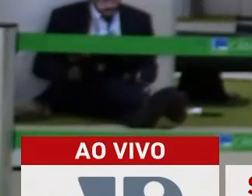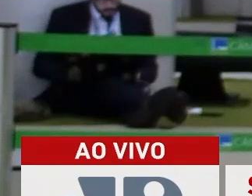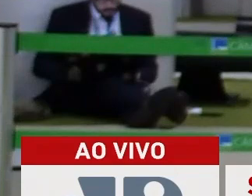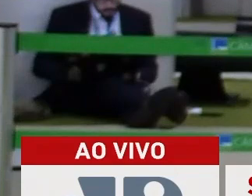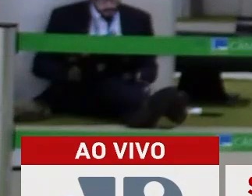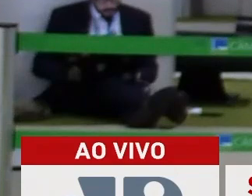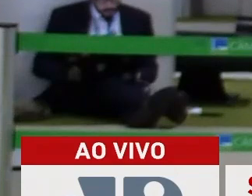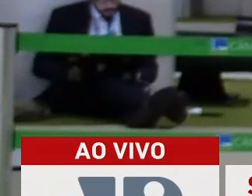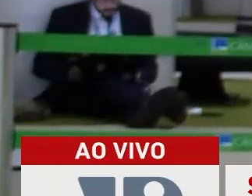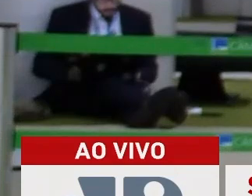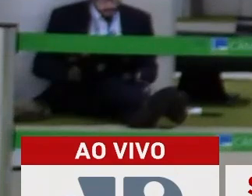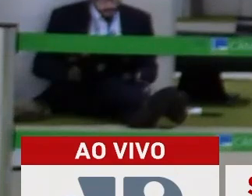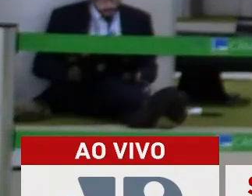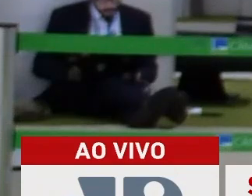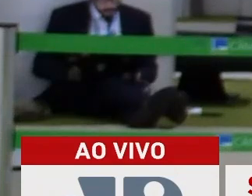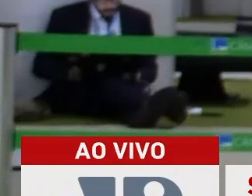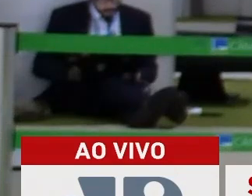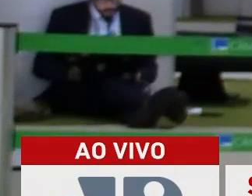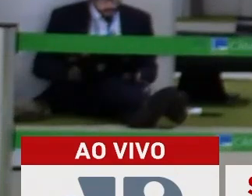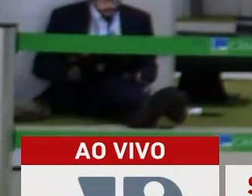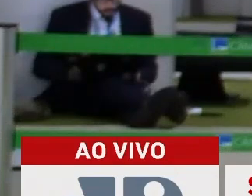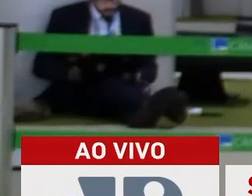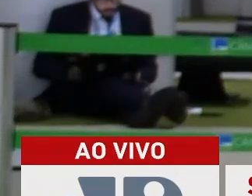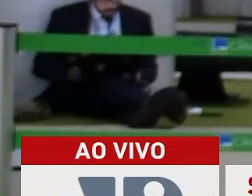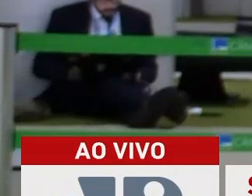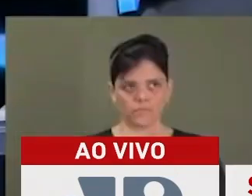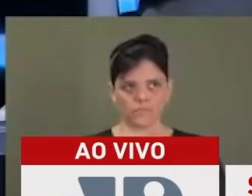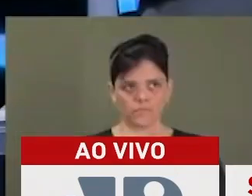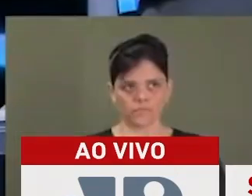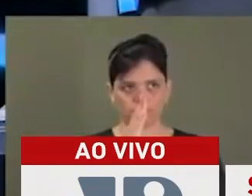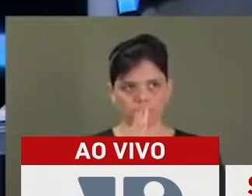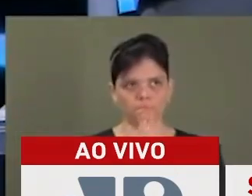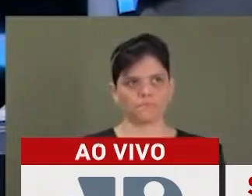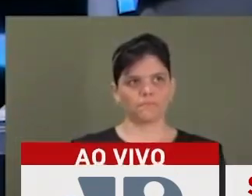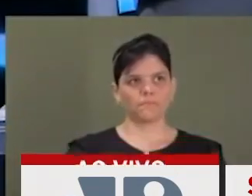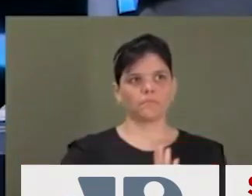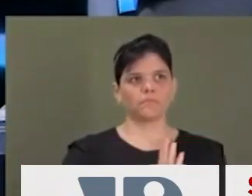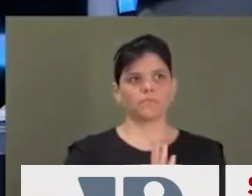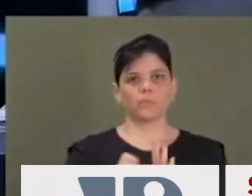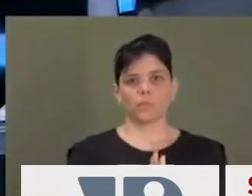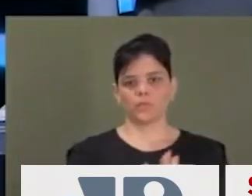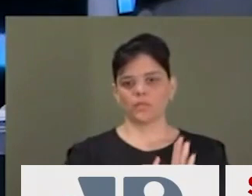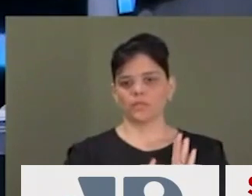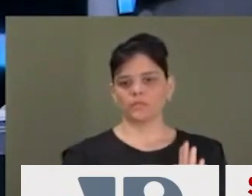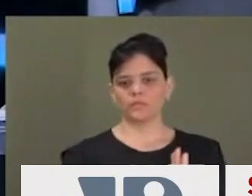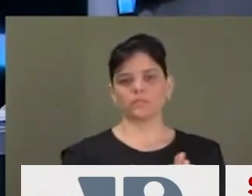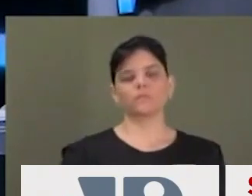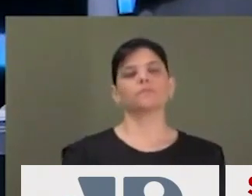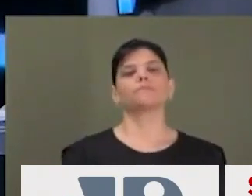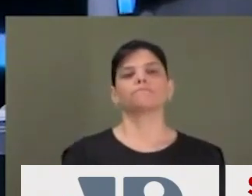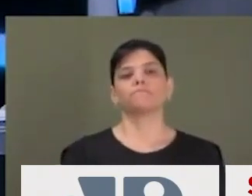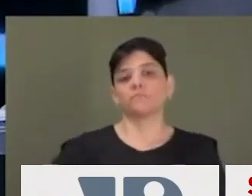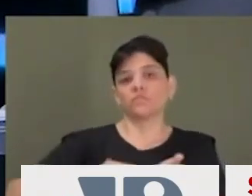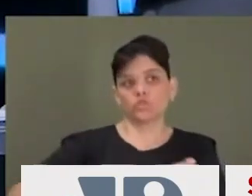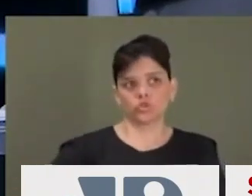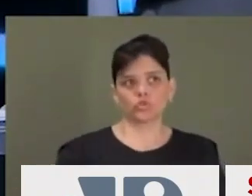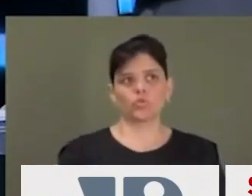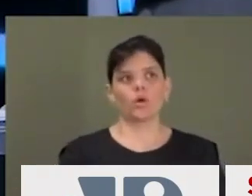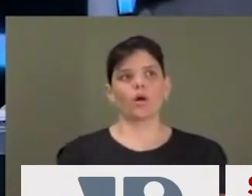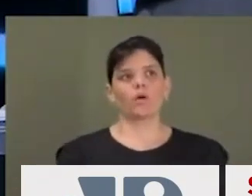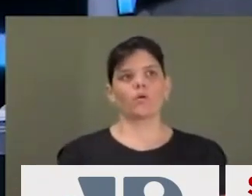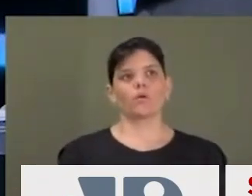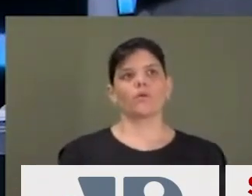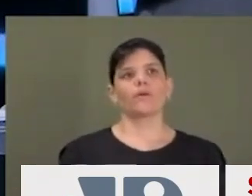Sansão do Presidente da República essa medida provisória ela estabelece o valor do salário mínimo em 1200